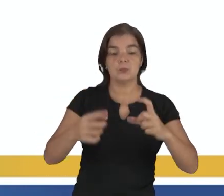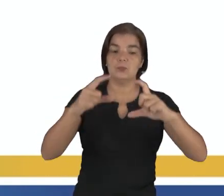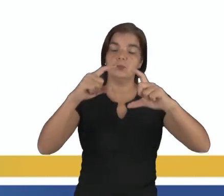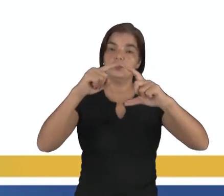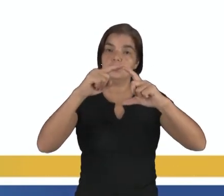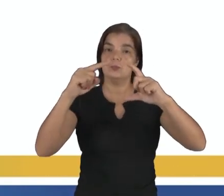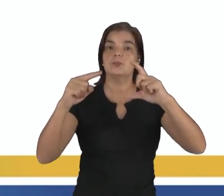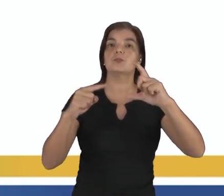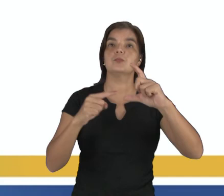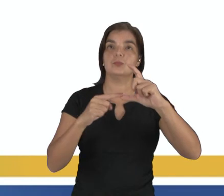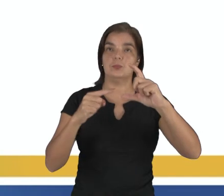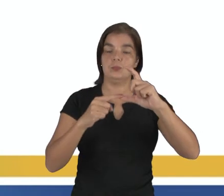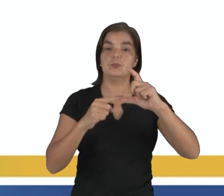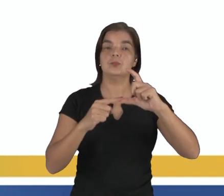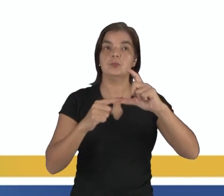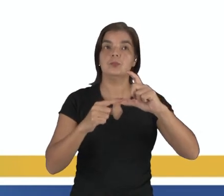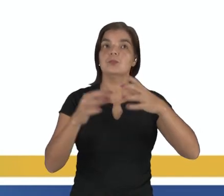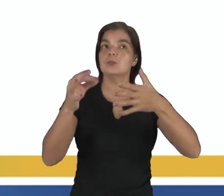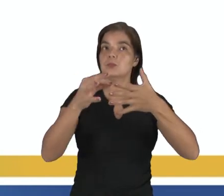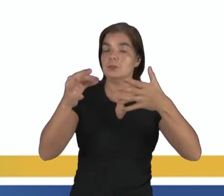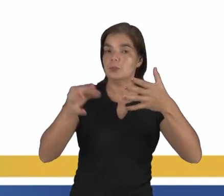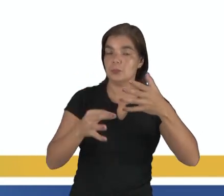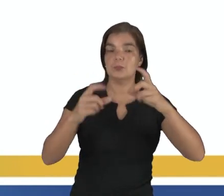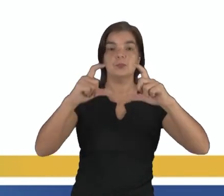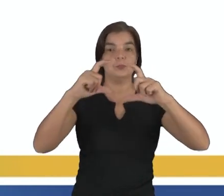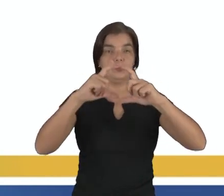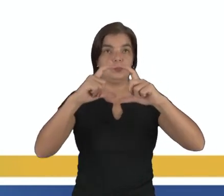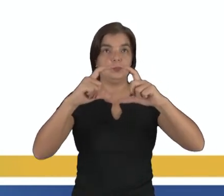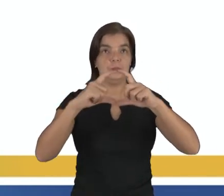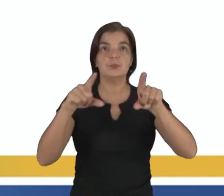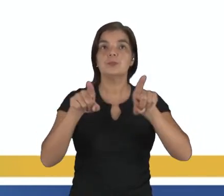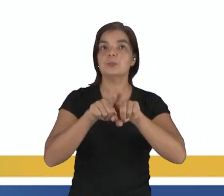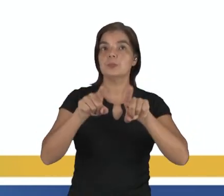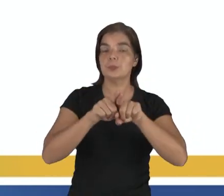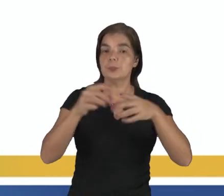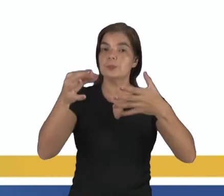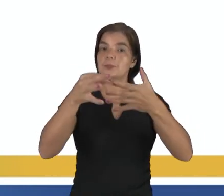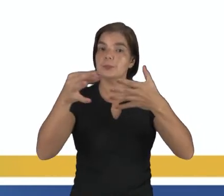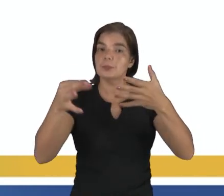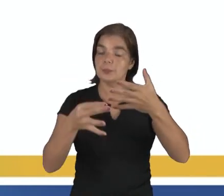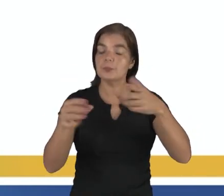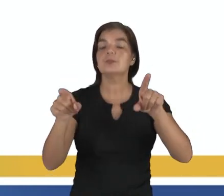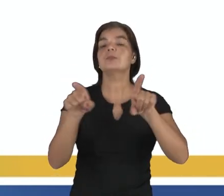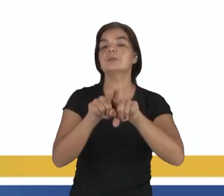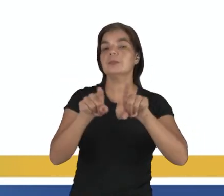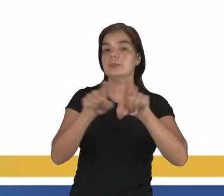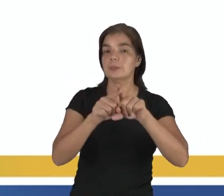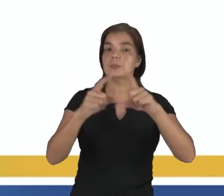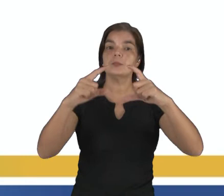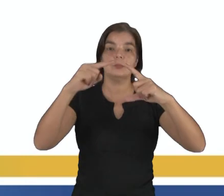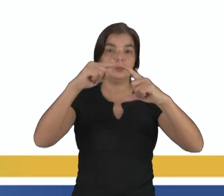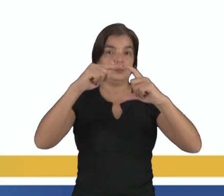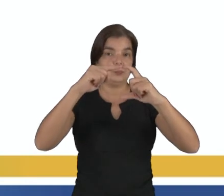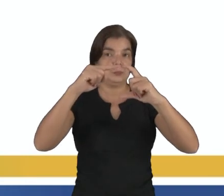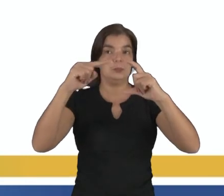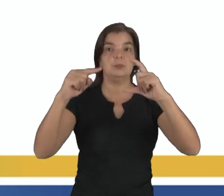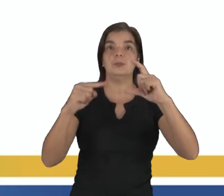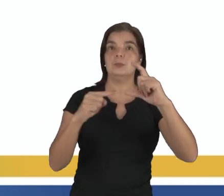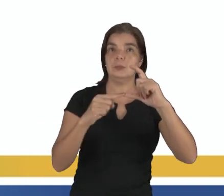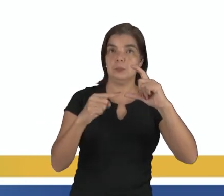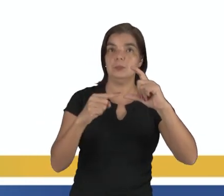os elementos do círculo coincidem com os elementos da circunferência. Isto